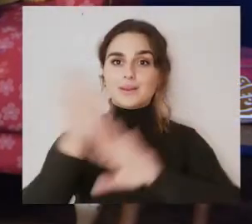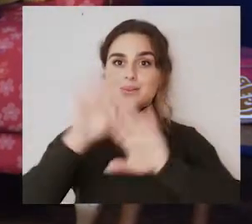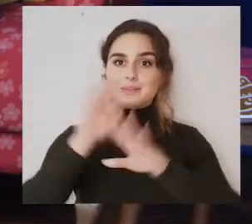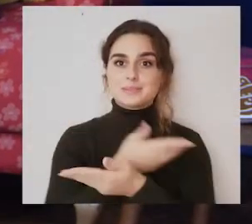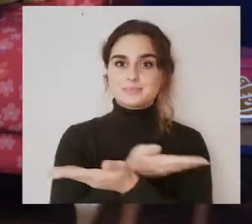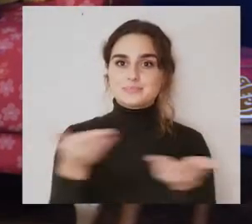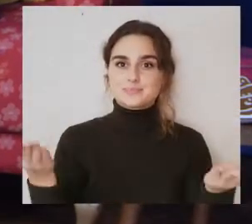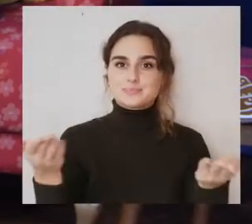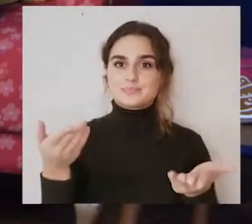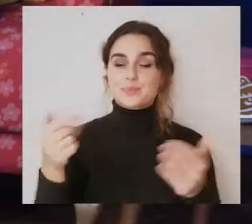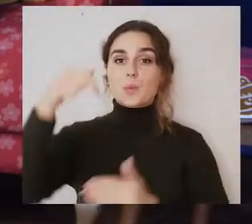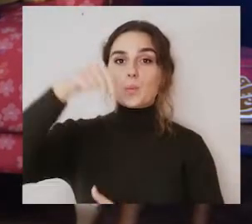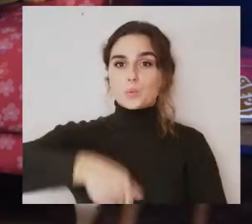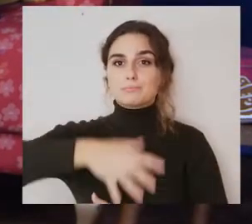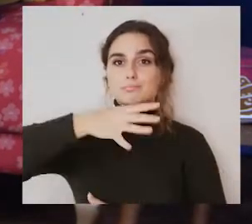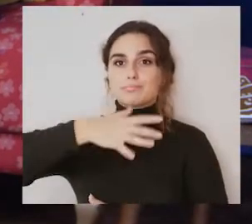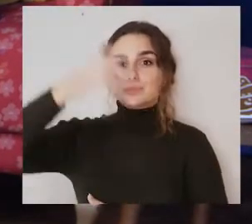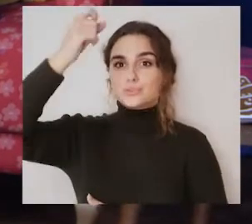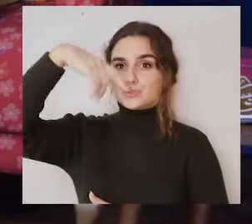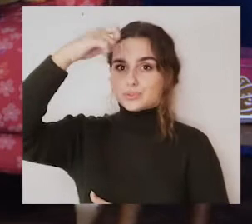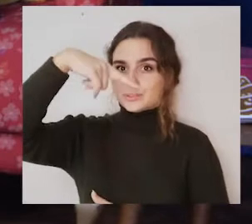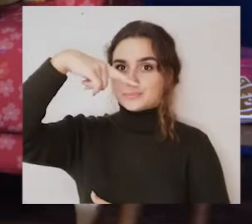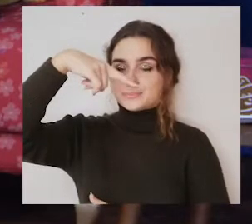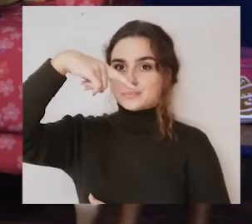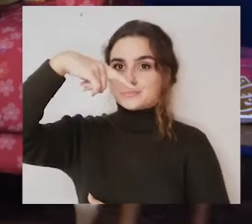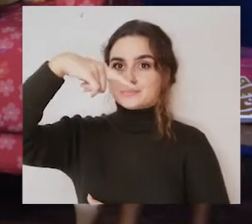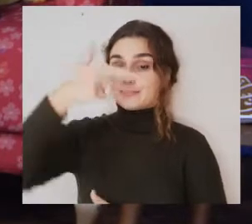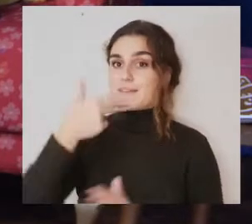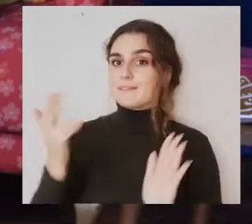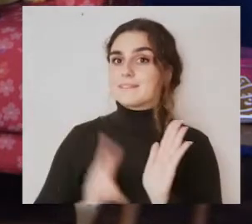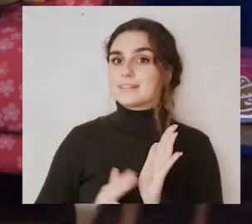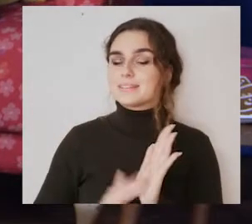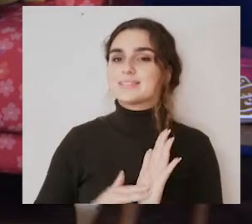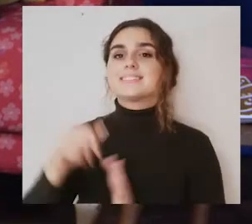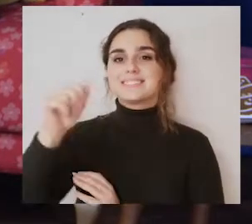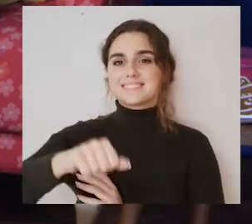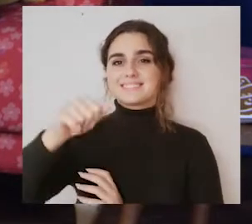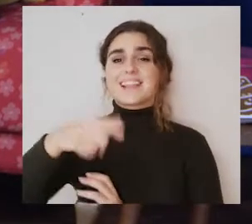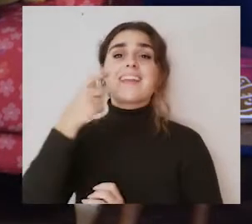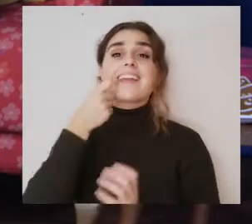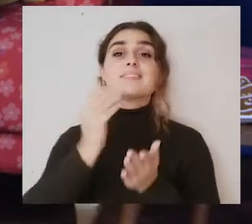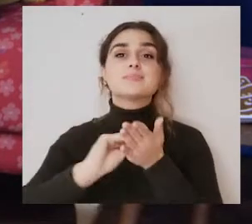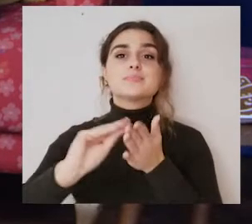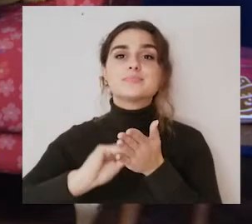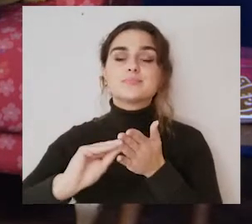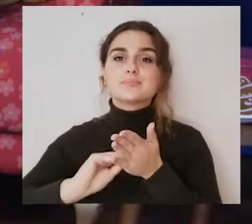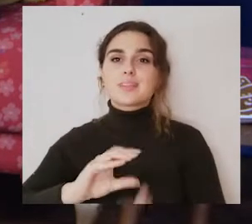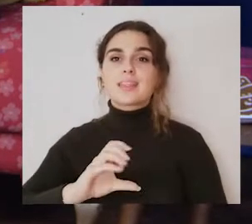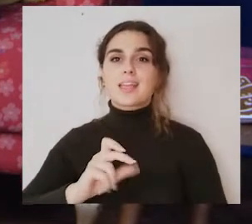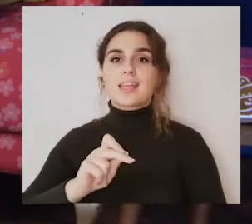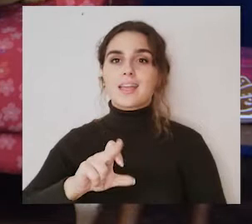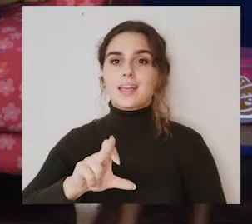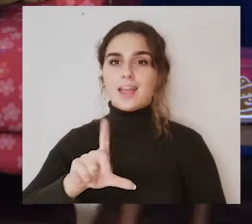Olá a todos! Hoje vimos cá contar uma história. É verdade? Sim, E uma história de quem? uma